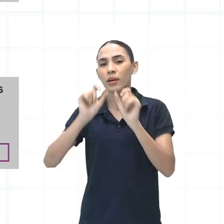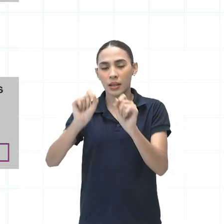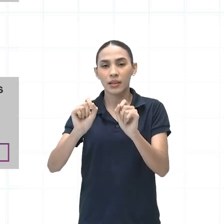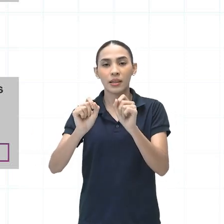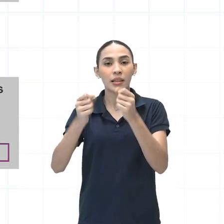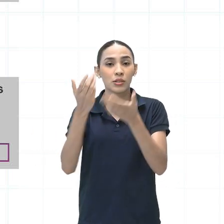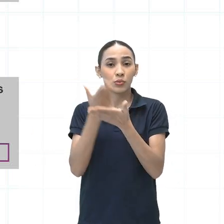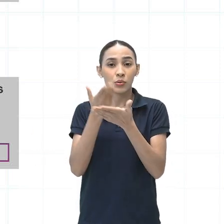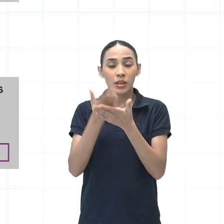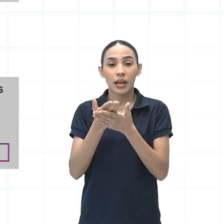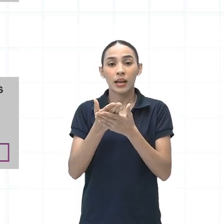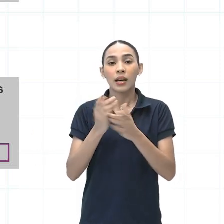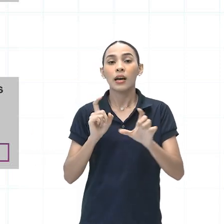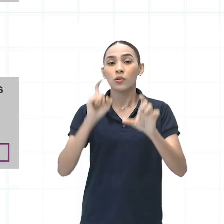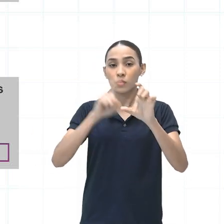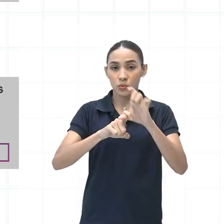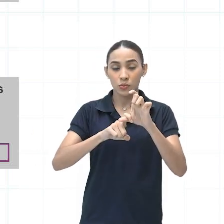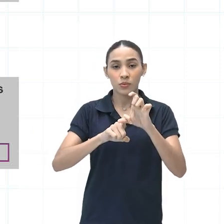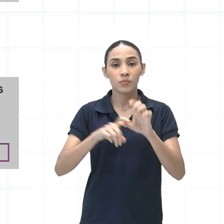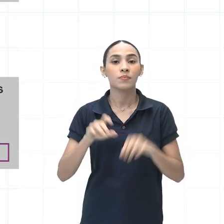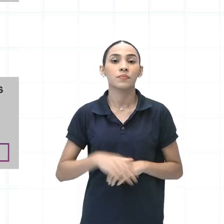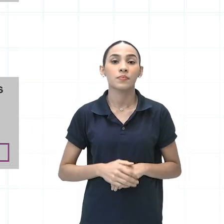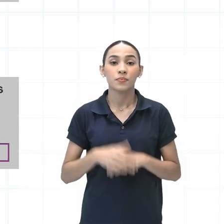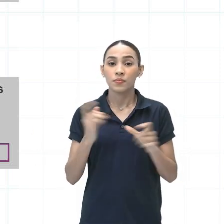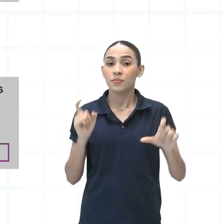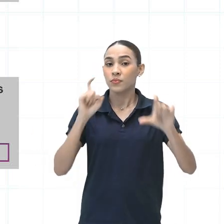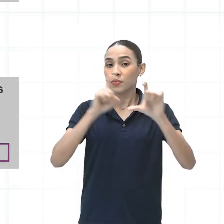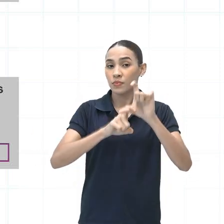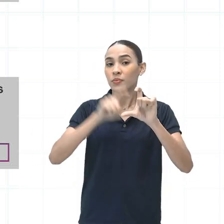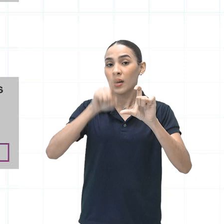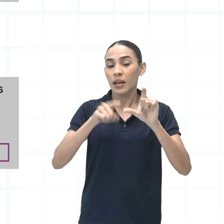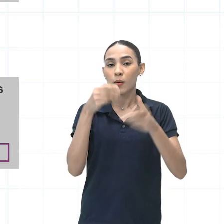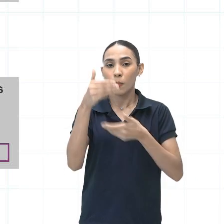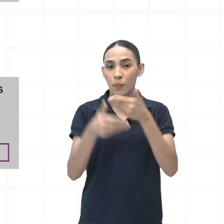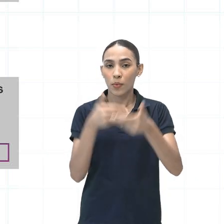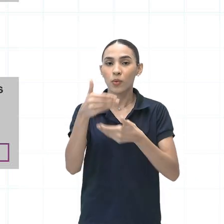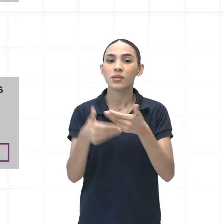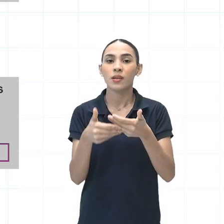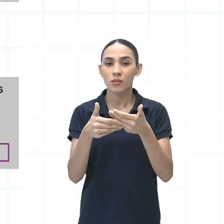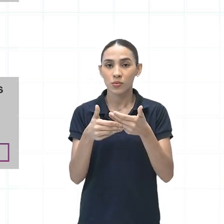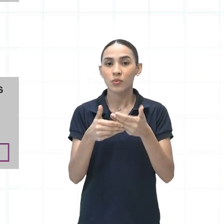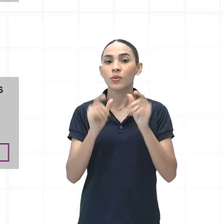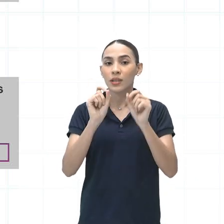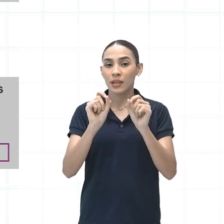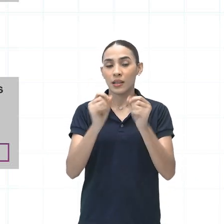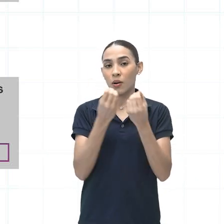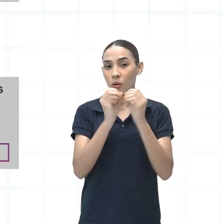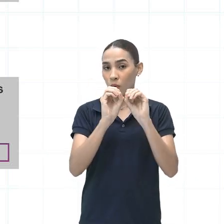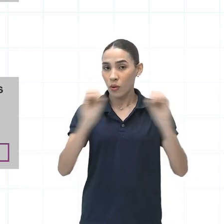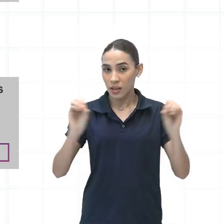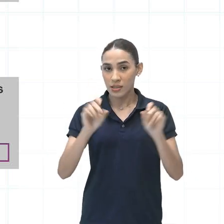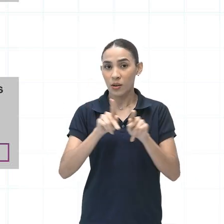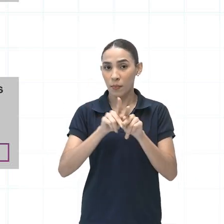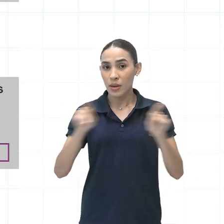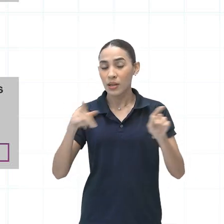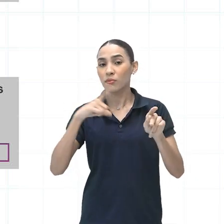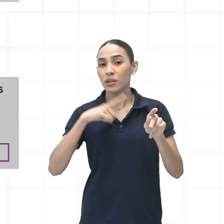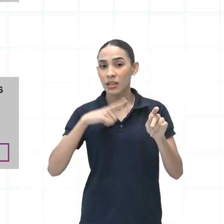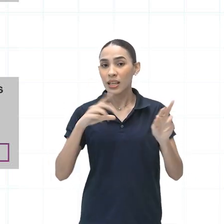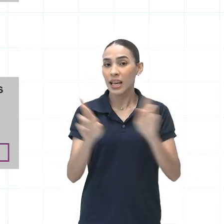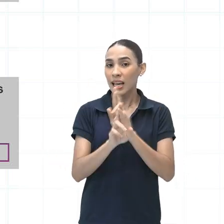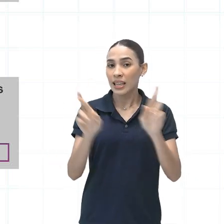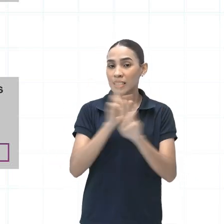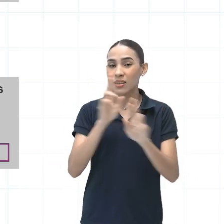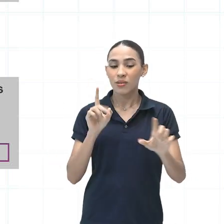a subordinação. E a subordinação é aquele processo no qual as orações do período têm uma relação